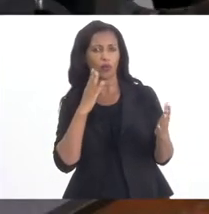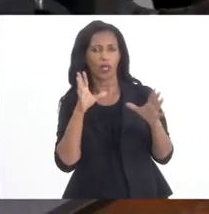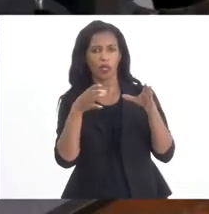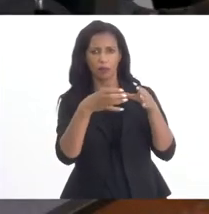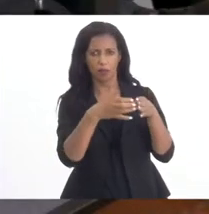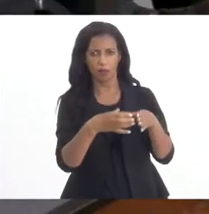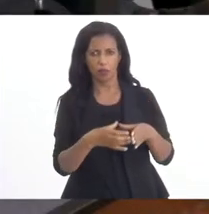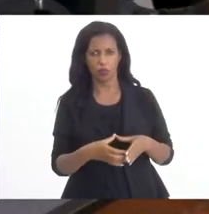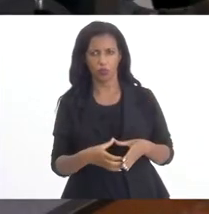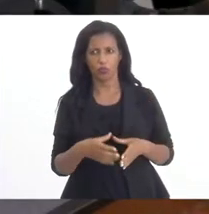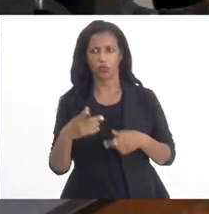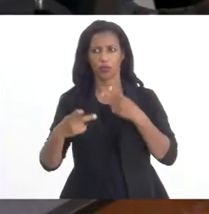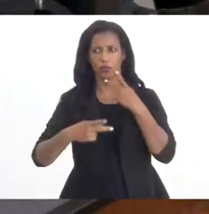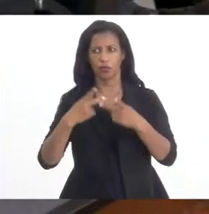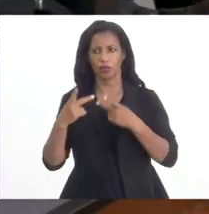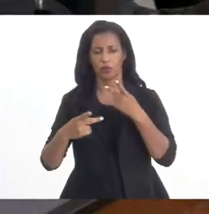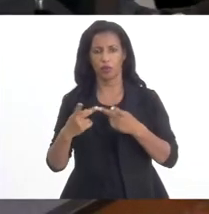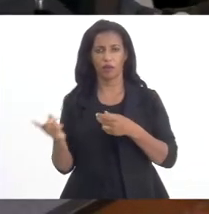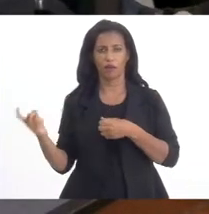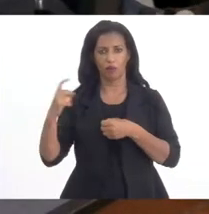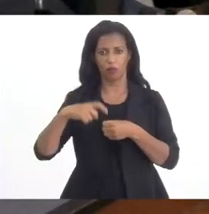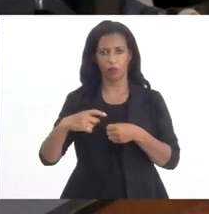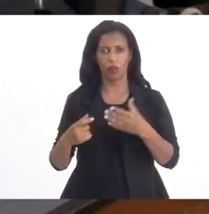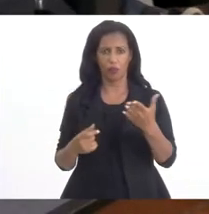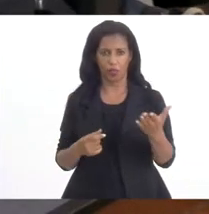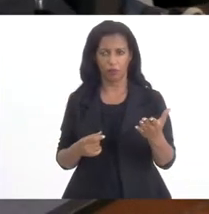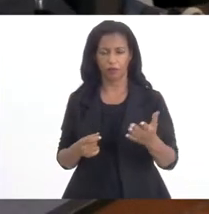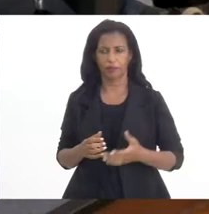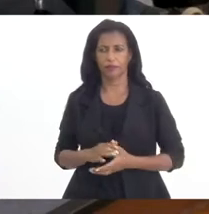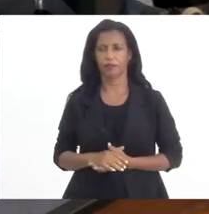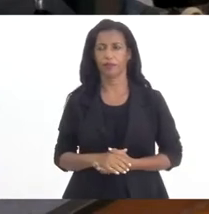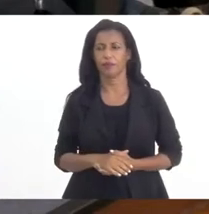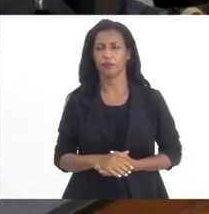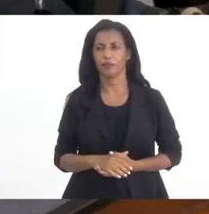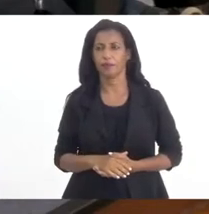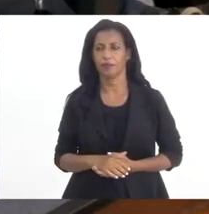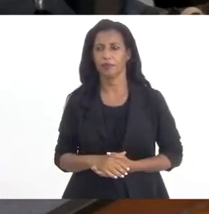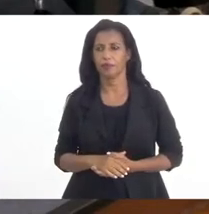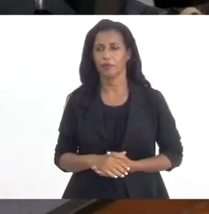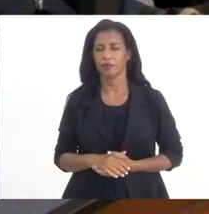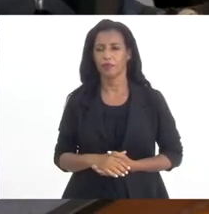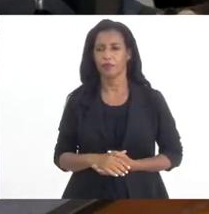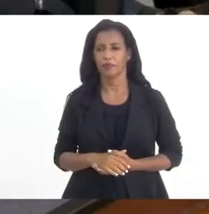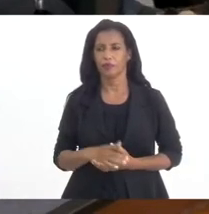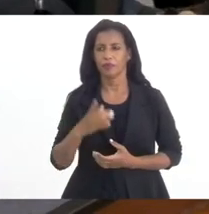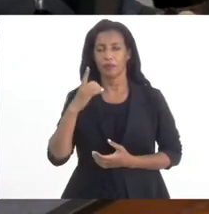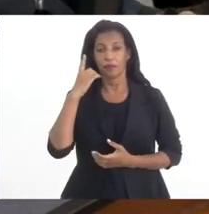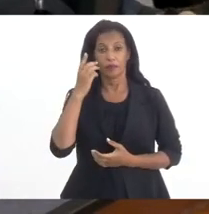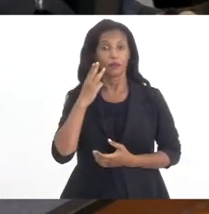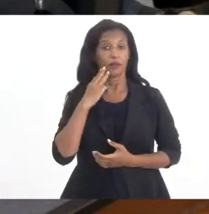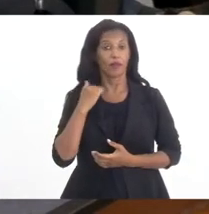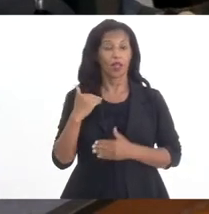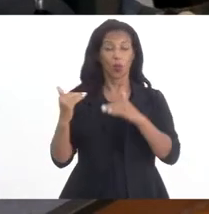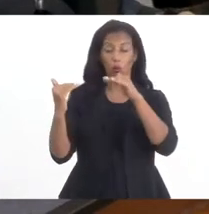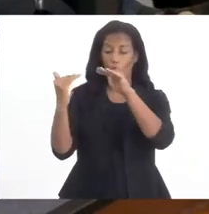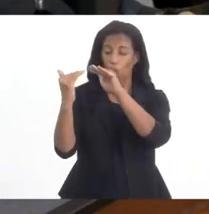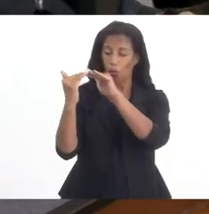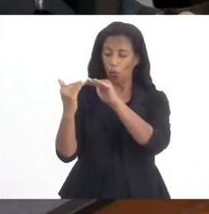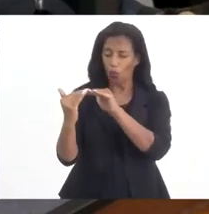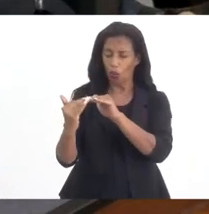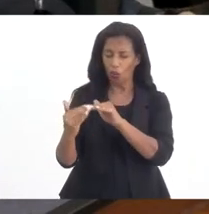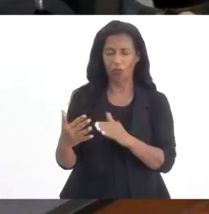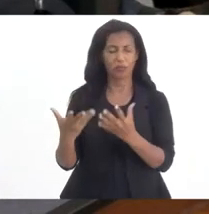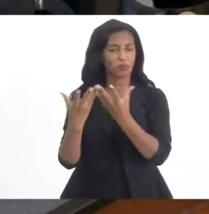questões que vão ser colocadas. A fala ainda vai voltar para Vossa Senhoria. Deputado Valdeck, eu concordo muito com Vossa